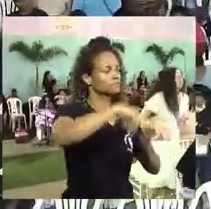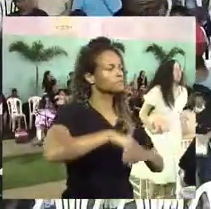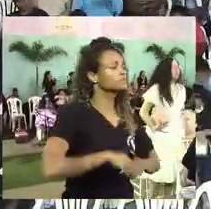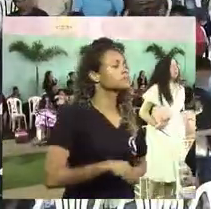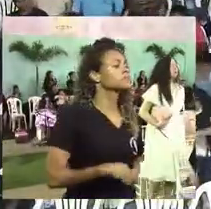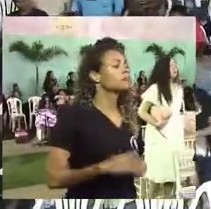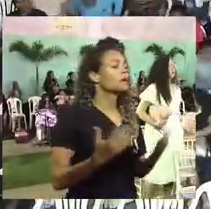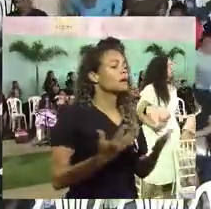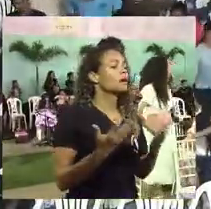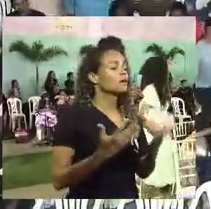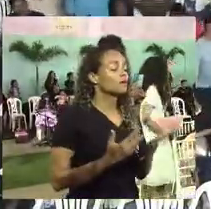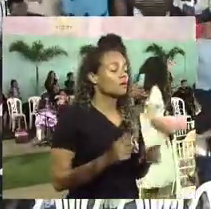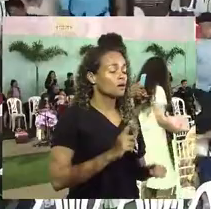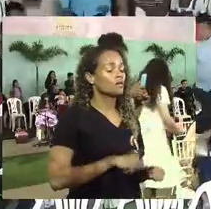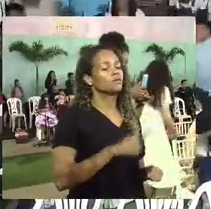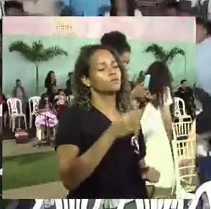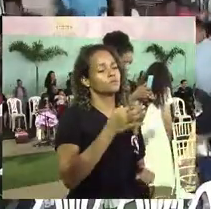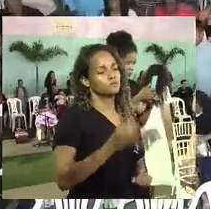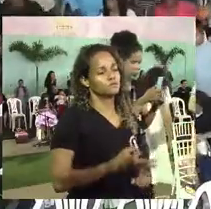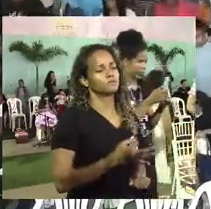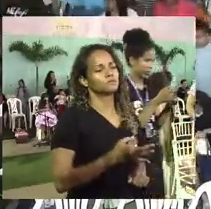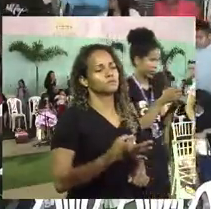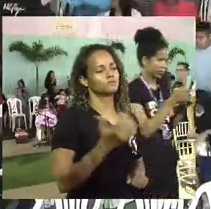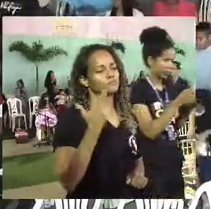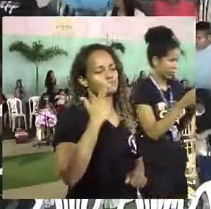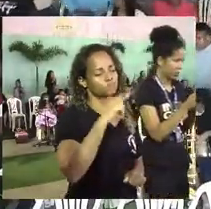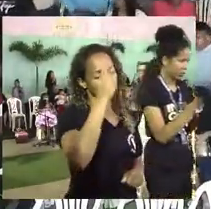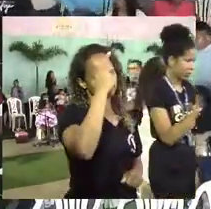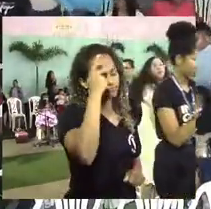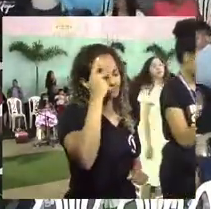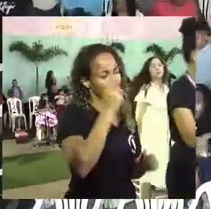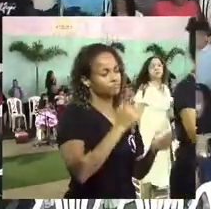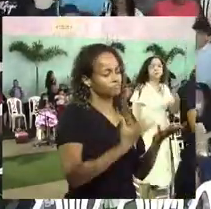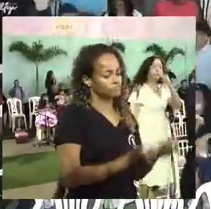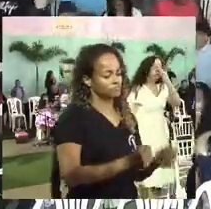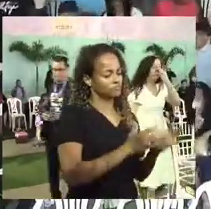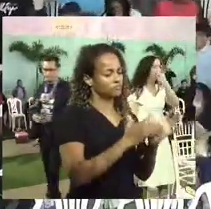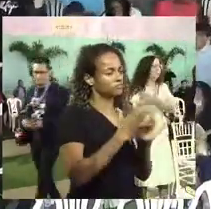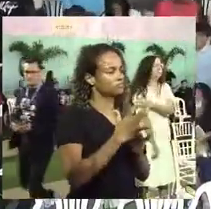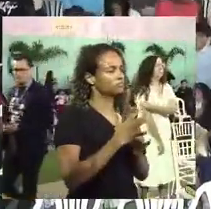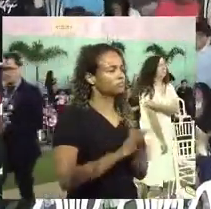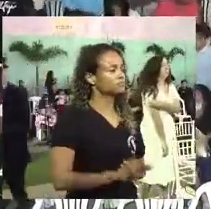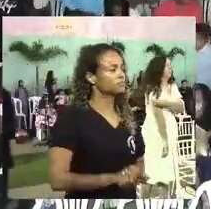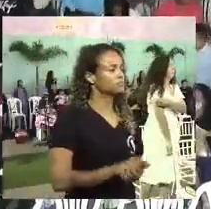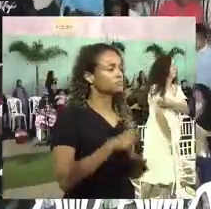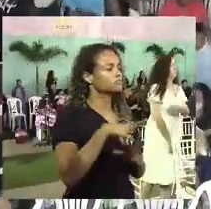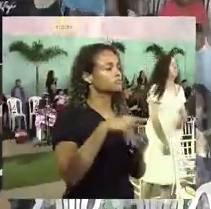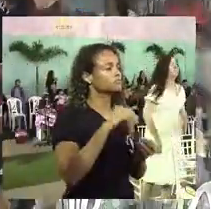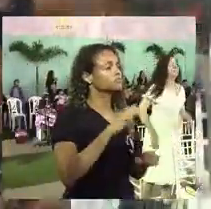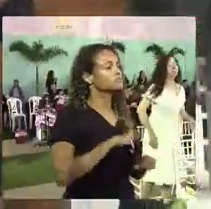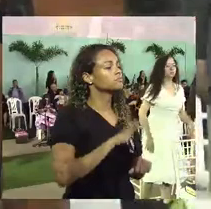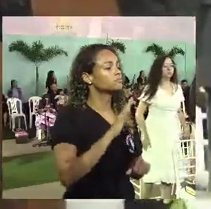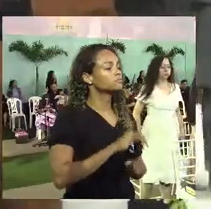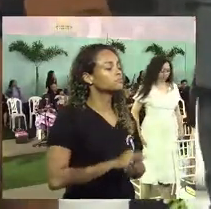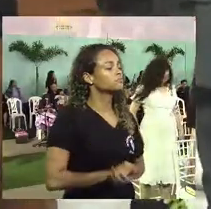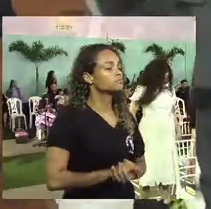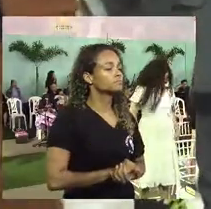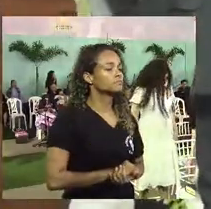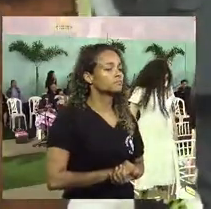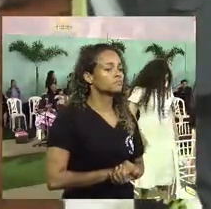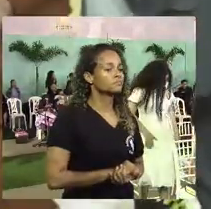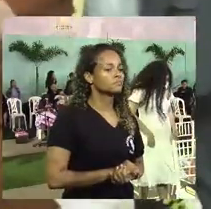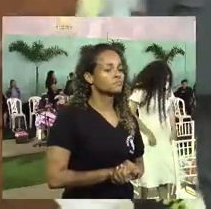a hora da colheita chegou a hora de Jesus salvar mais almas você tá